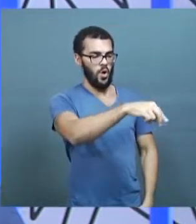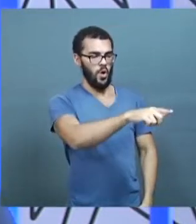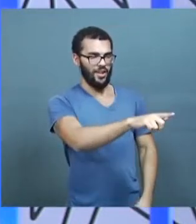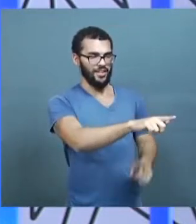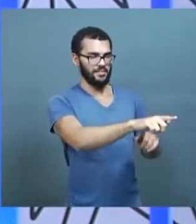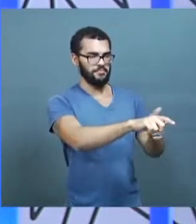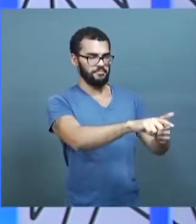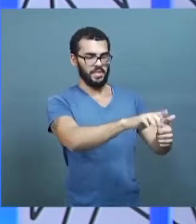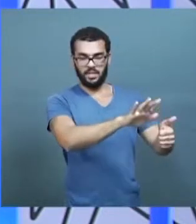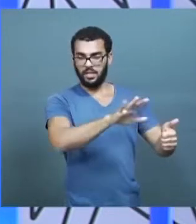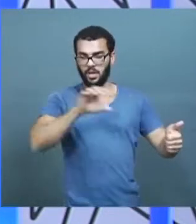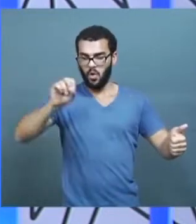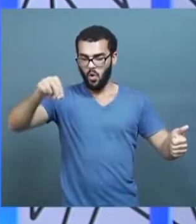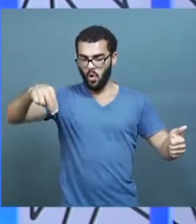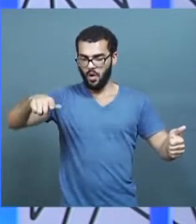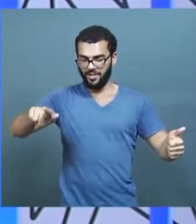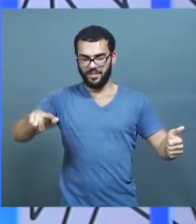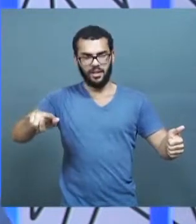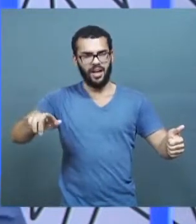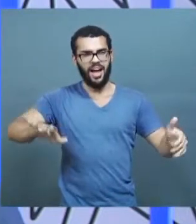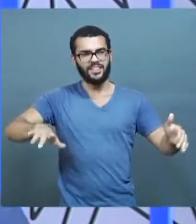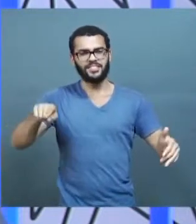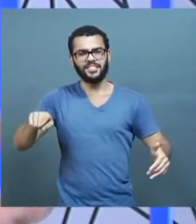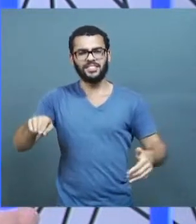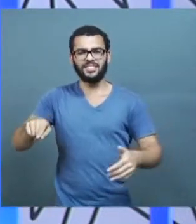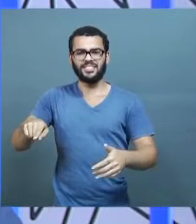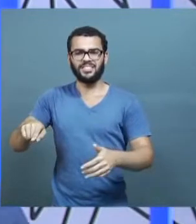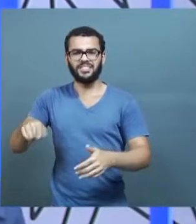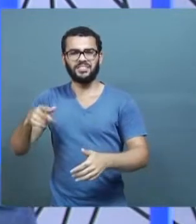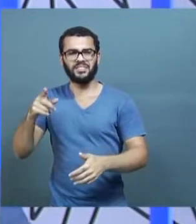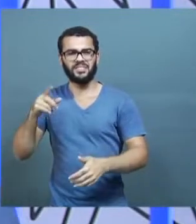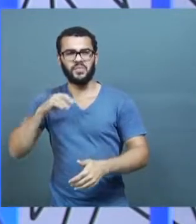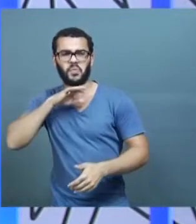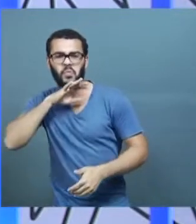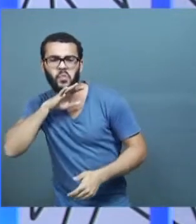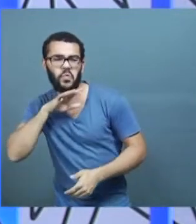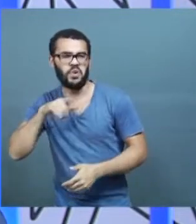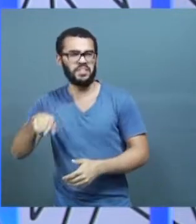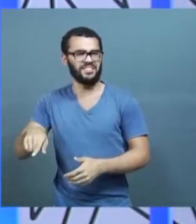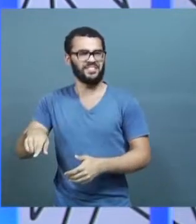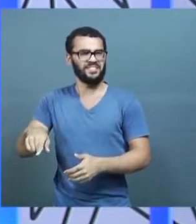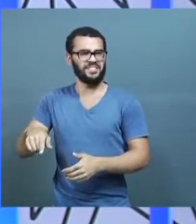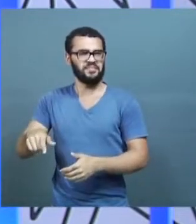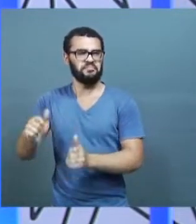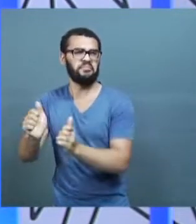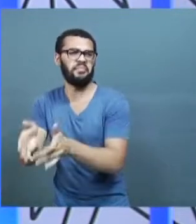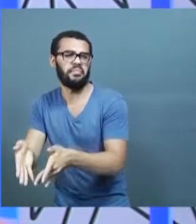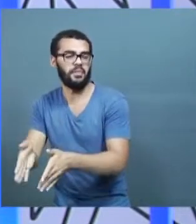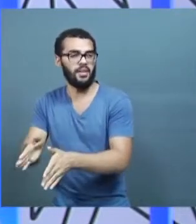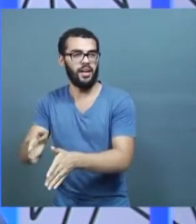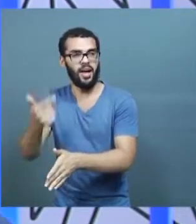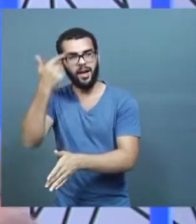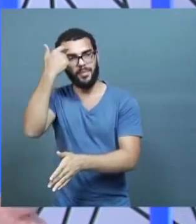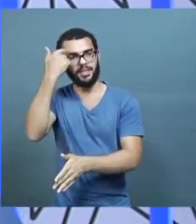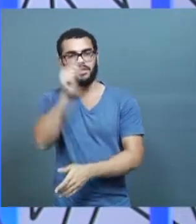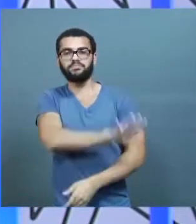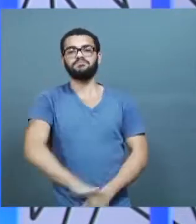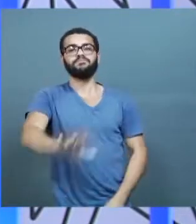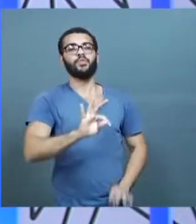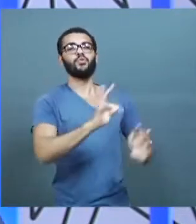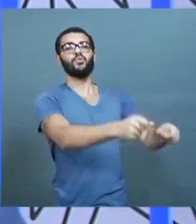corretamente na sua prestação de conta, classifique-se que todas as ONGs também vão seguir esse caminho. Então, nós sabemos